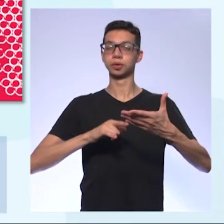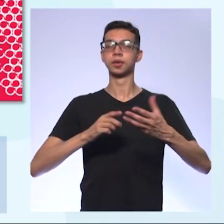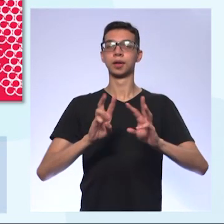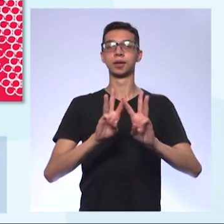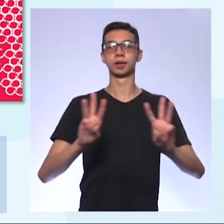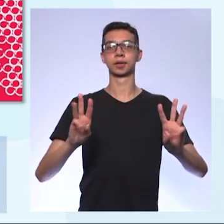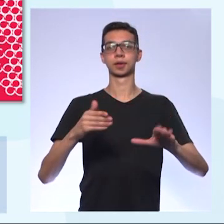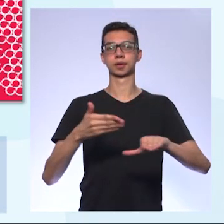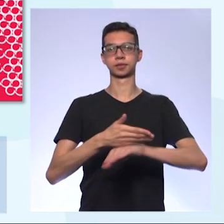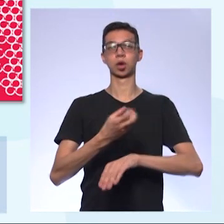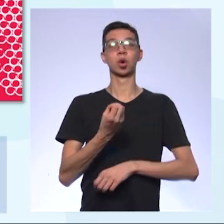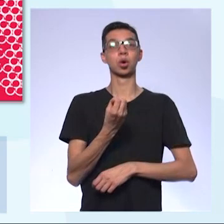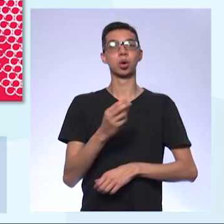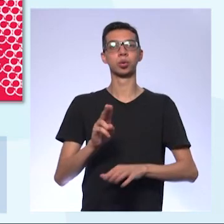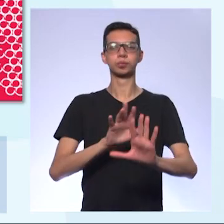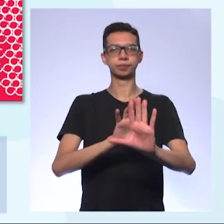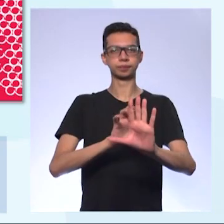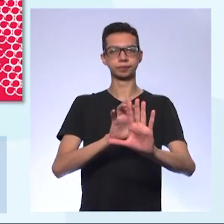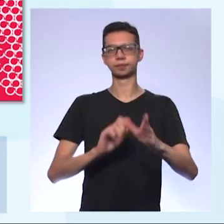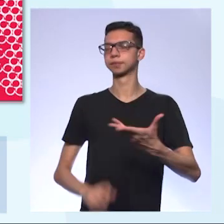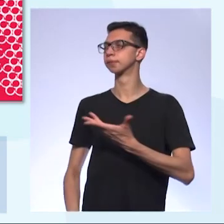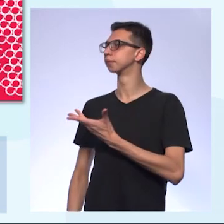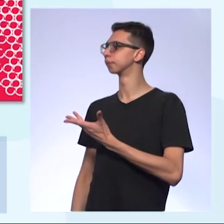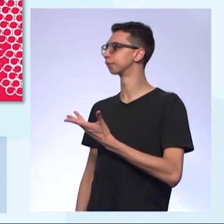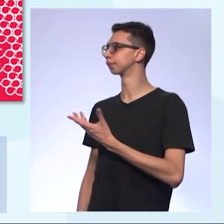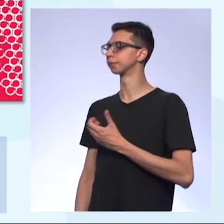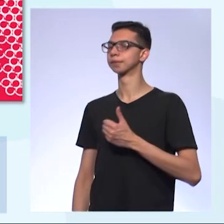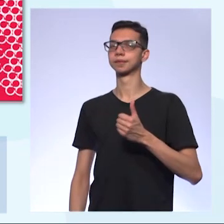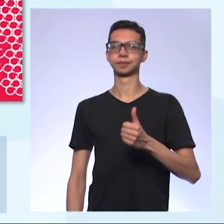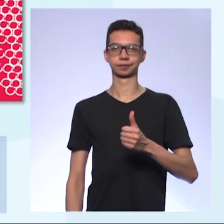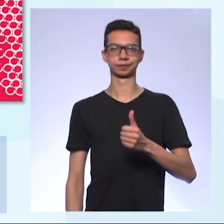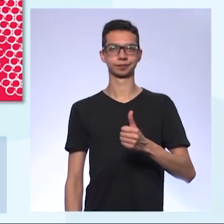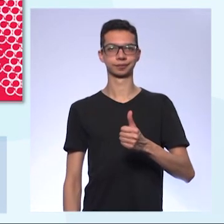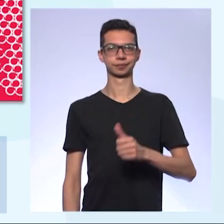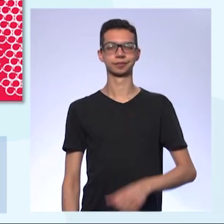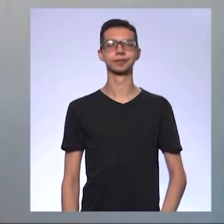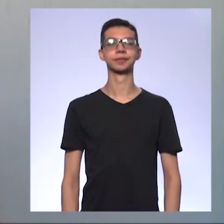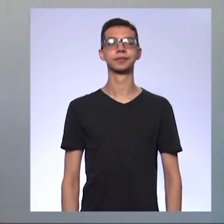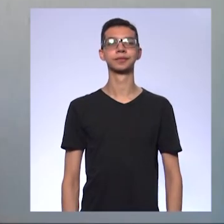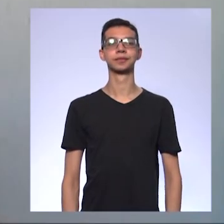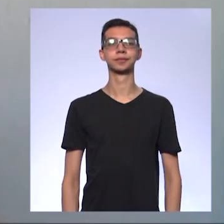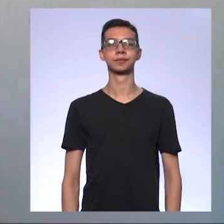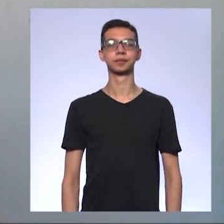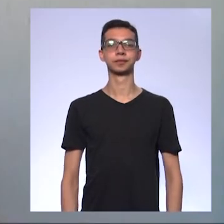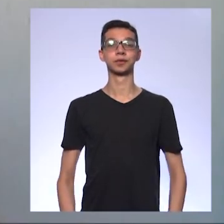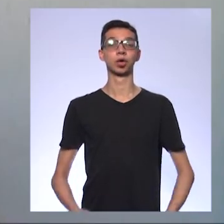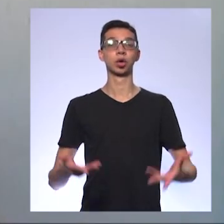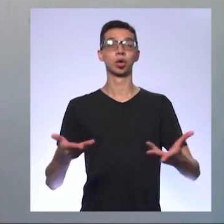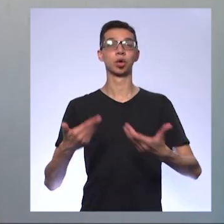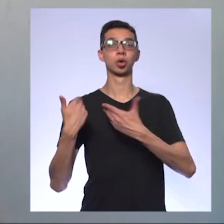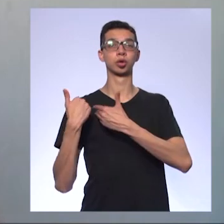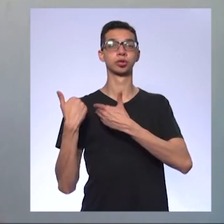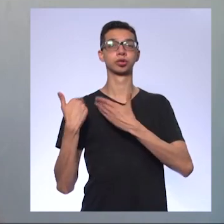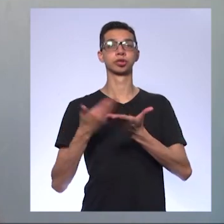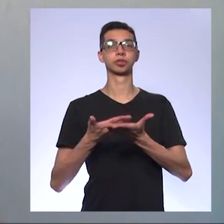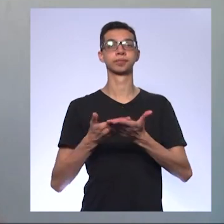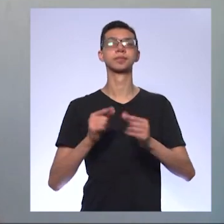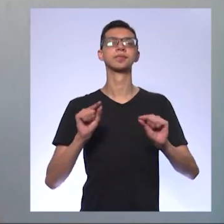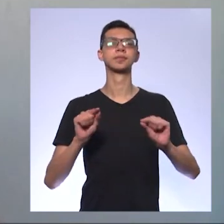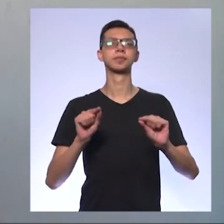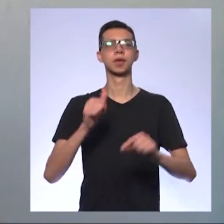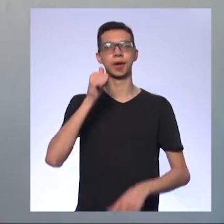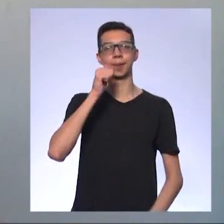Segundo Reinado. A habilidade da aula de hoje foi extraída do currículo paulista. Para quem quiser ter acesso a